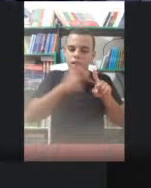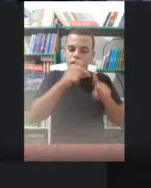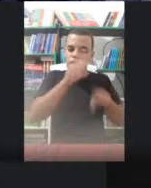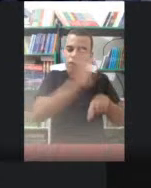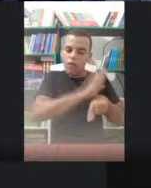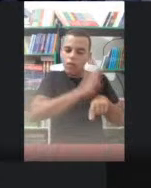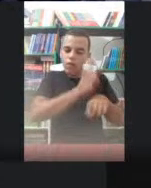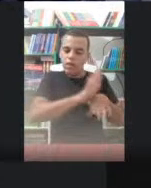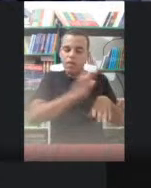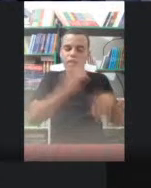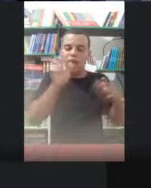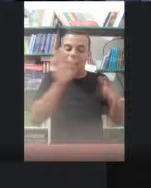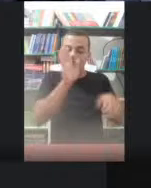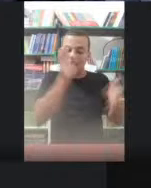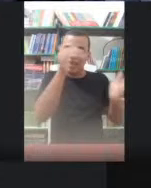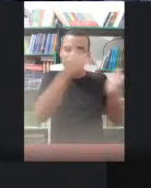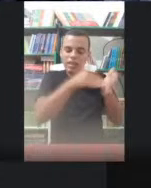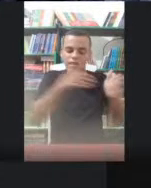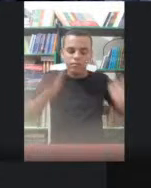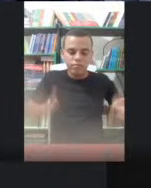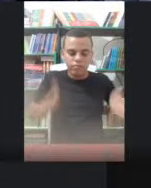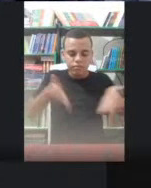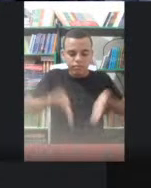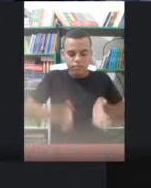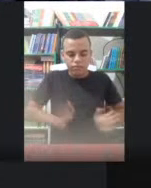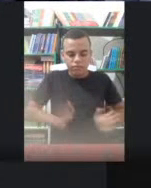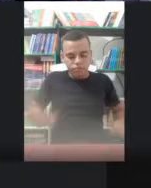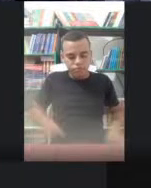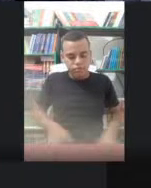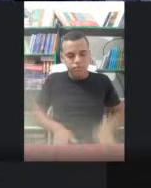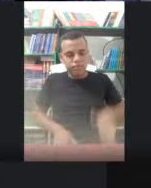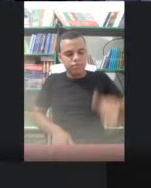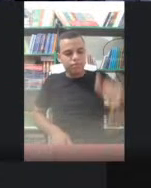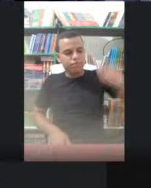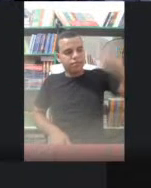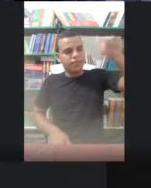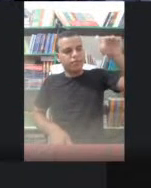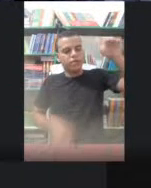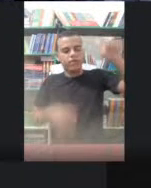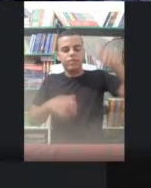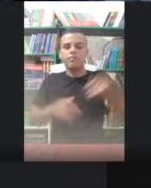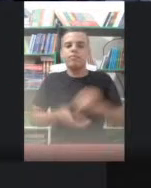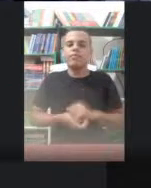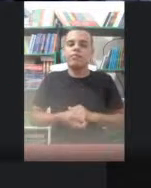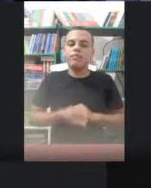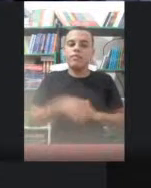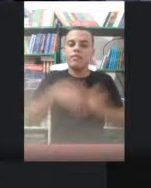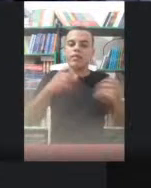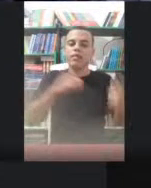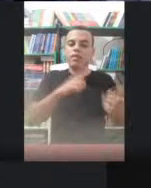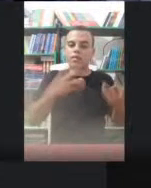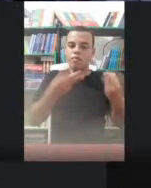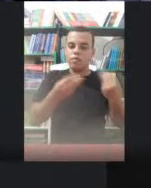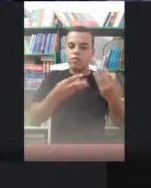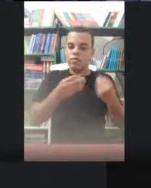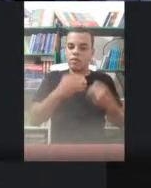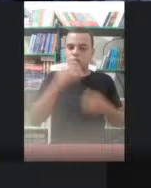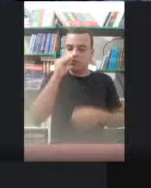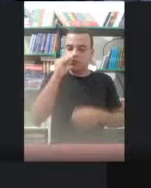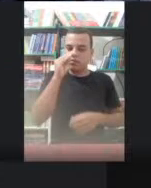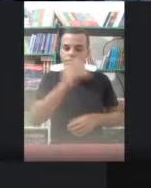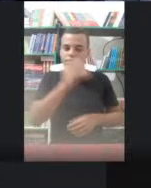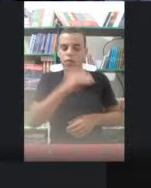crescimento e desenvolvimento das crianças. Não é à toa que nós temos uma taxa de abandono na hora lá do registro civil das crianças,